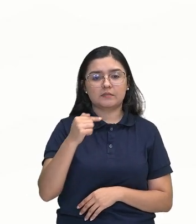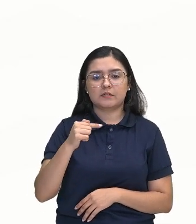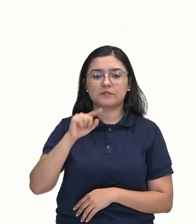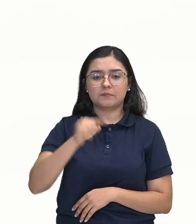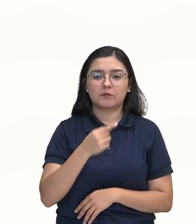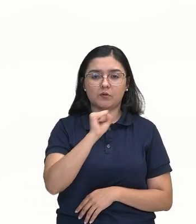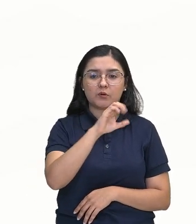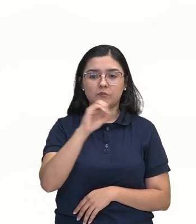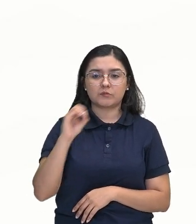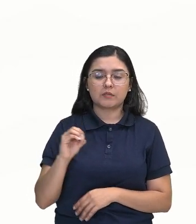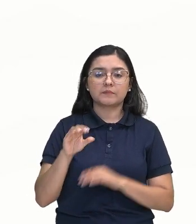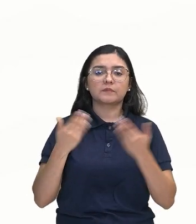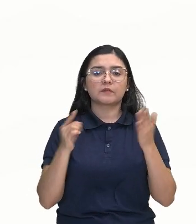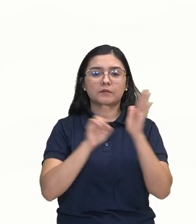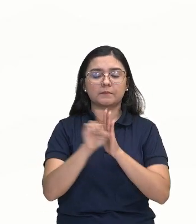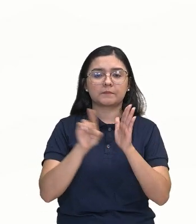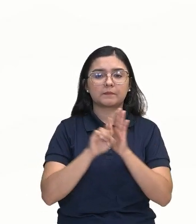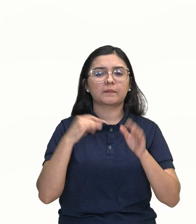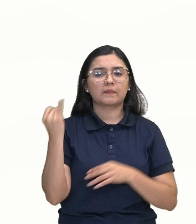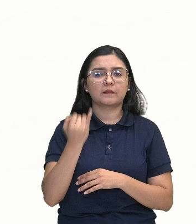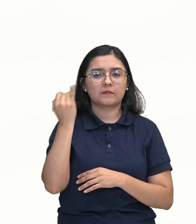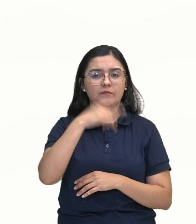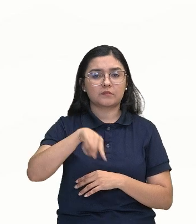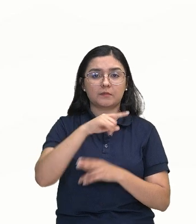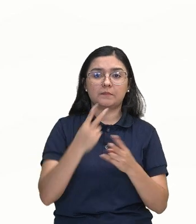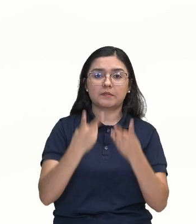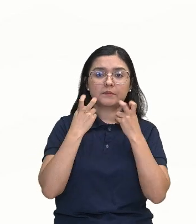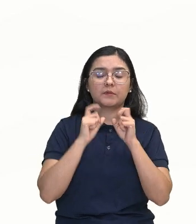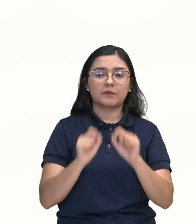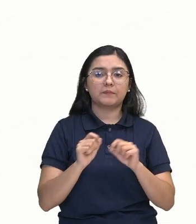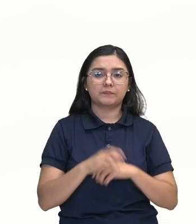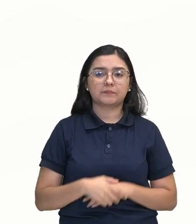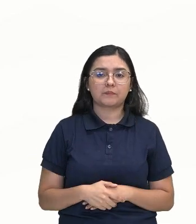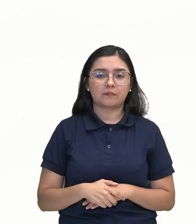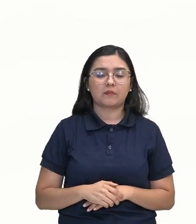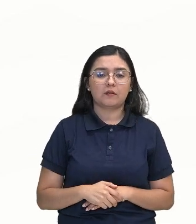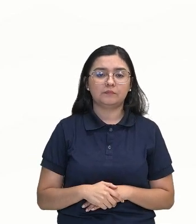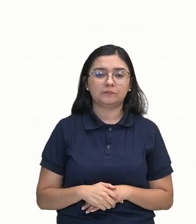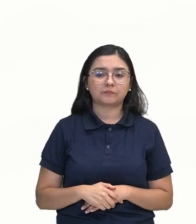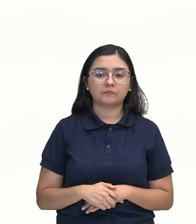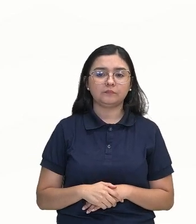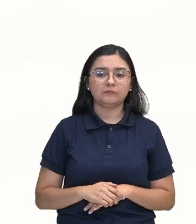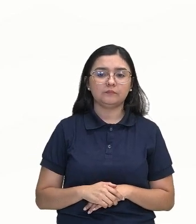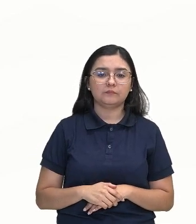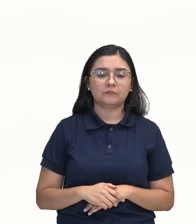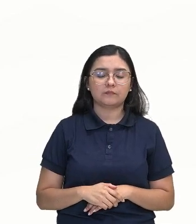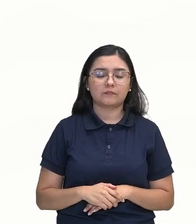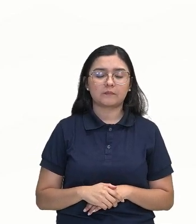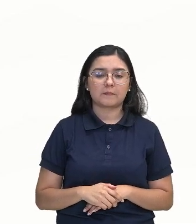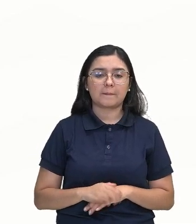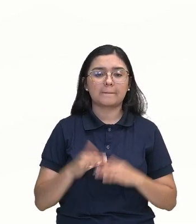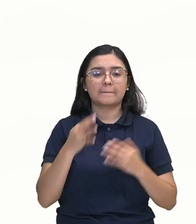37.800. Com essa questão, é muito importante você perceber o seguinte, tá? Que, conhecendo